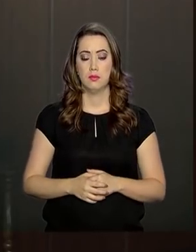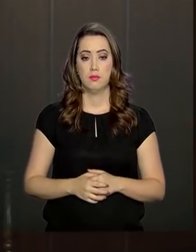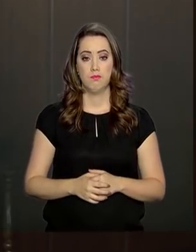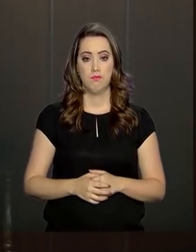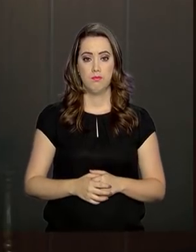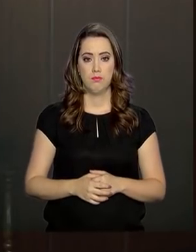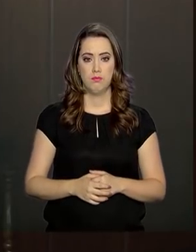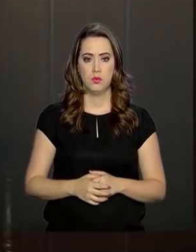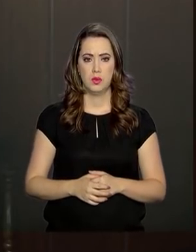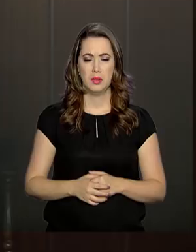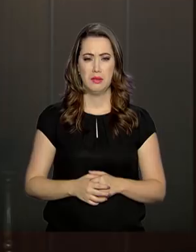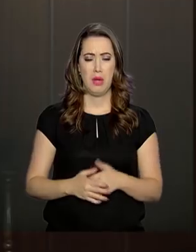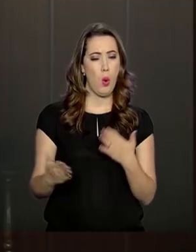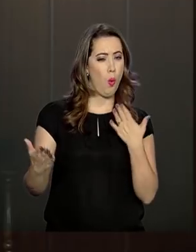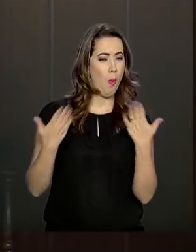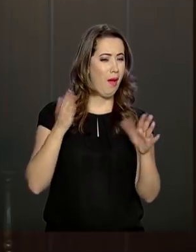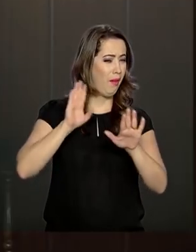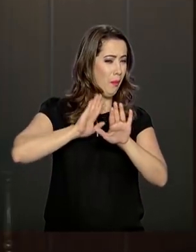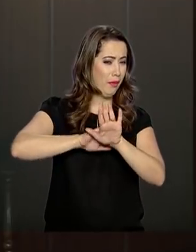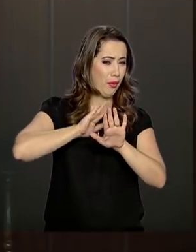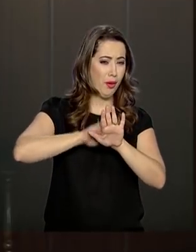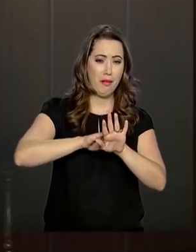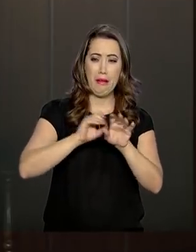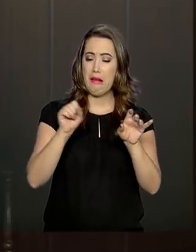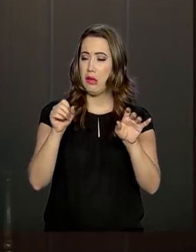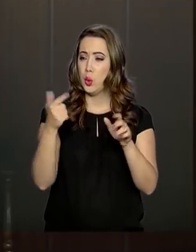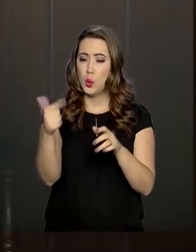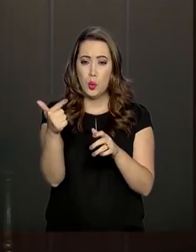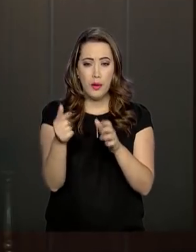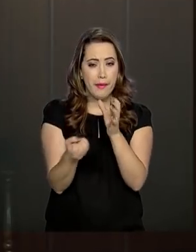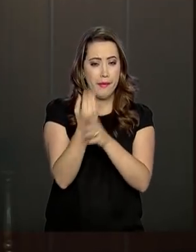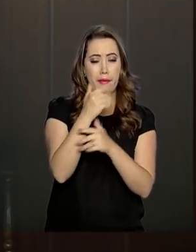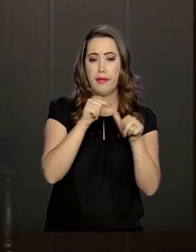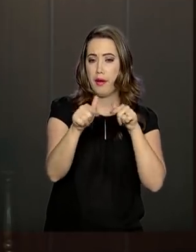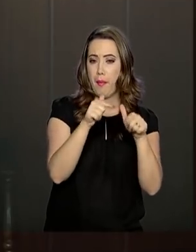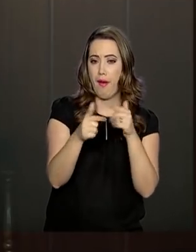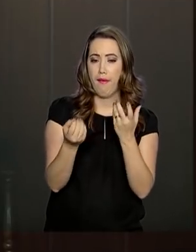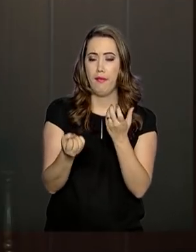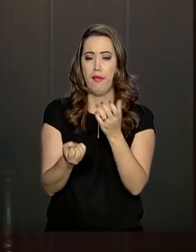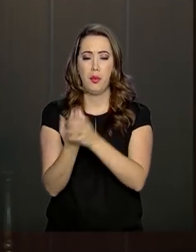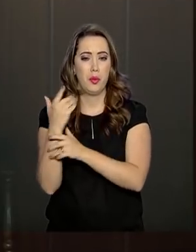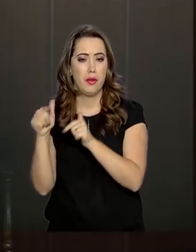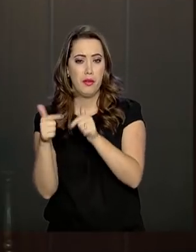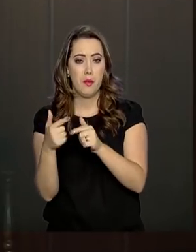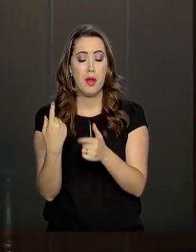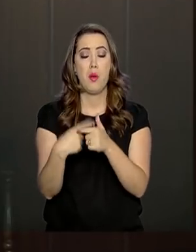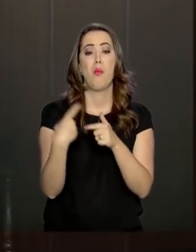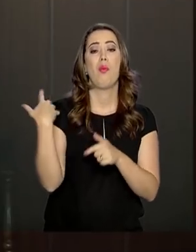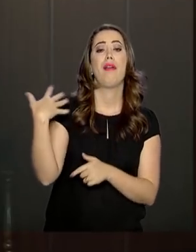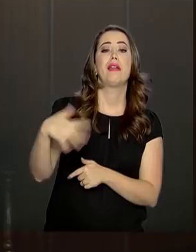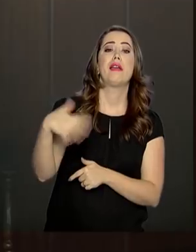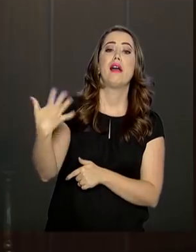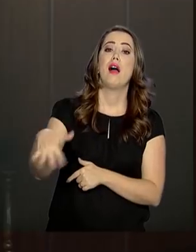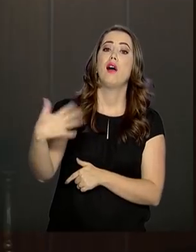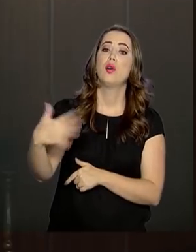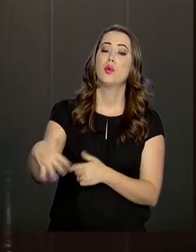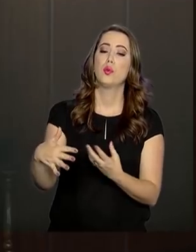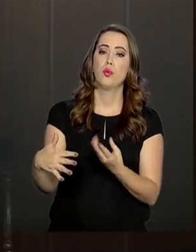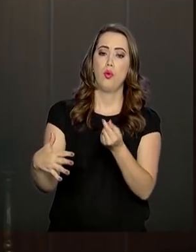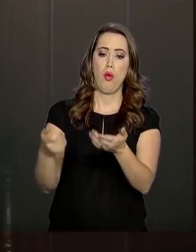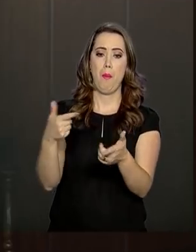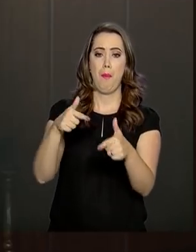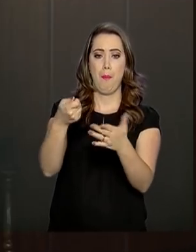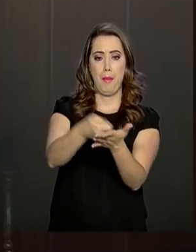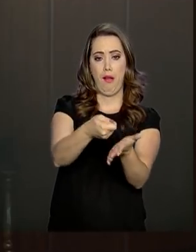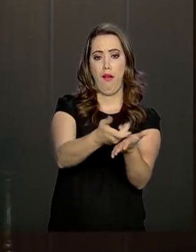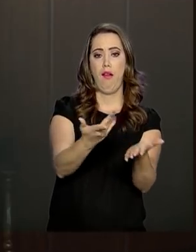Arma de destruição em massa de empregos, pela forma inadequada de financiamento, porque os encargos trabalhistas incidem sobre